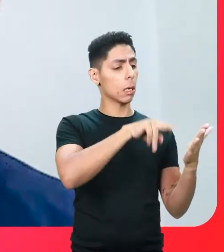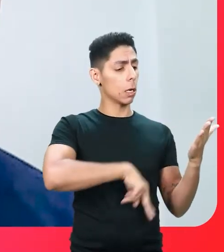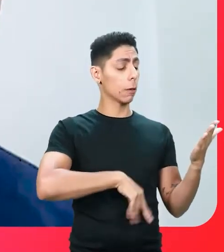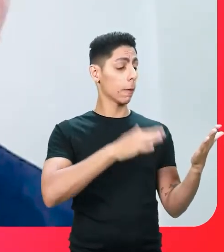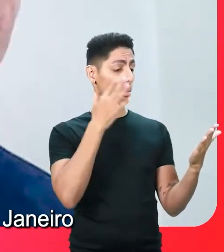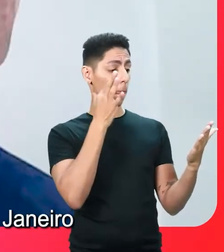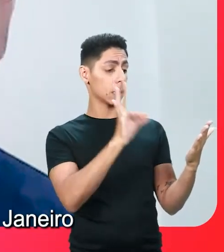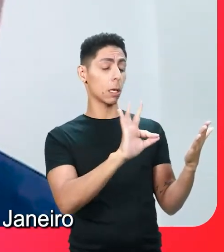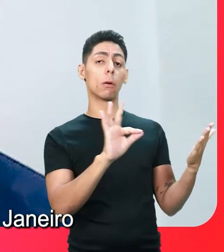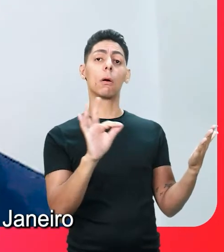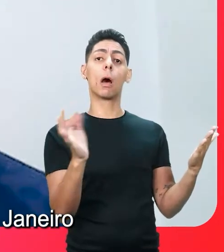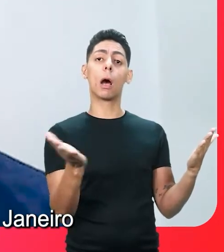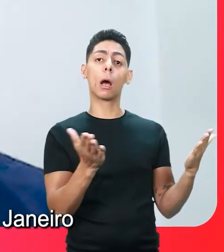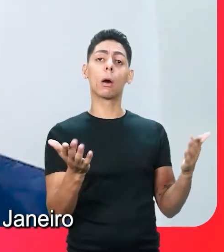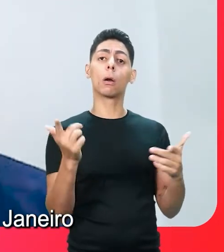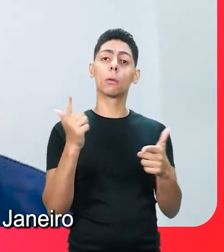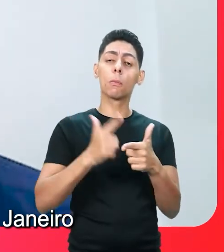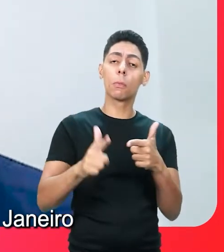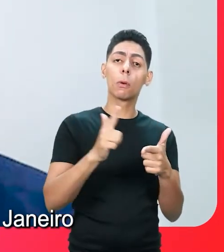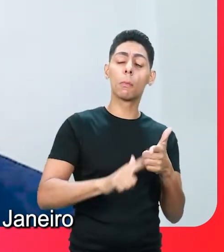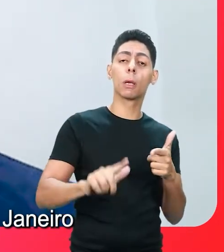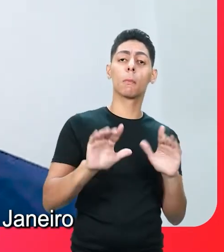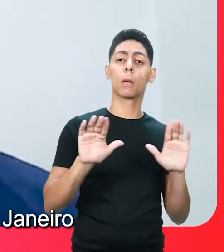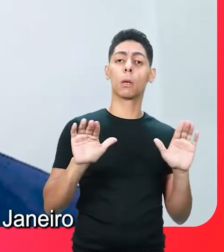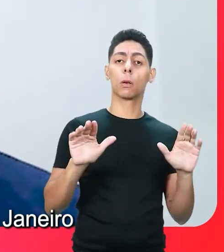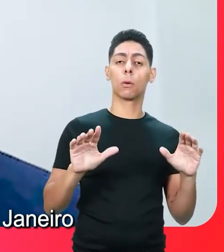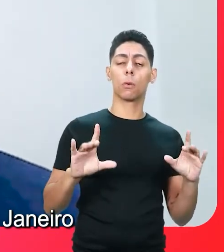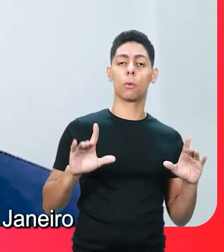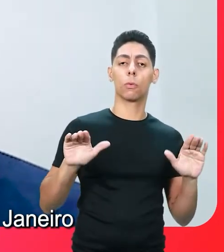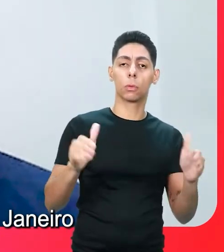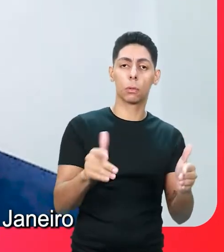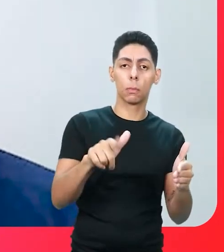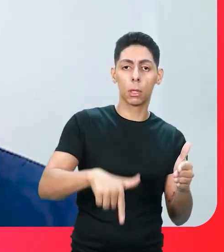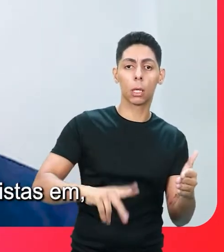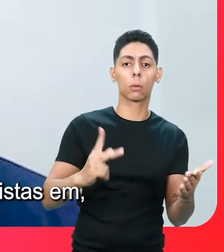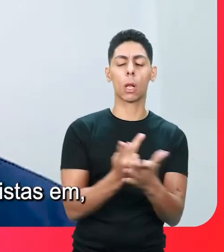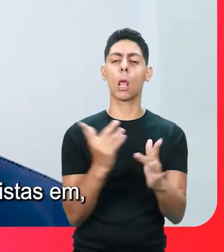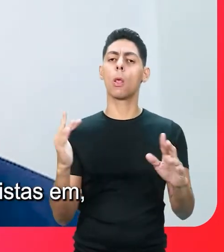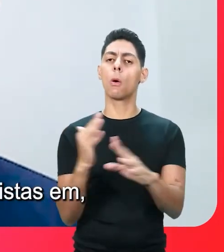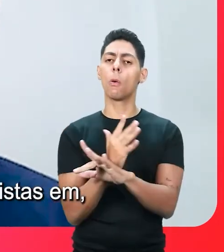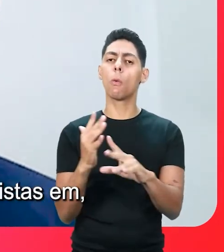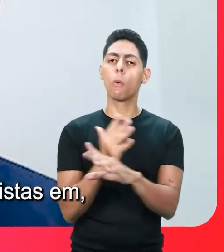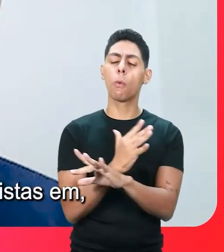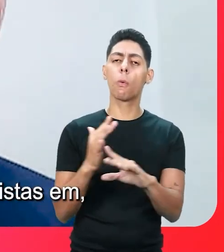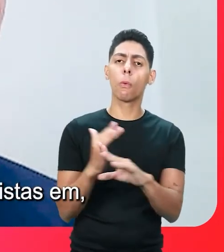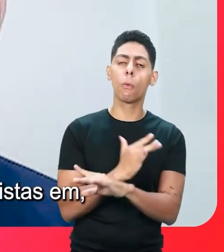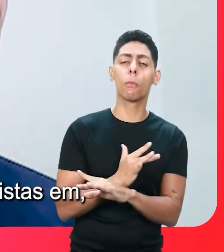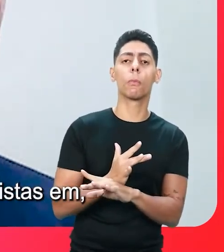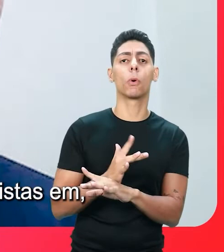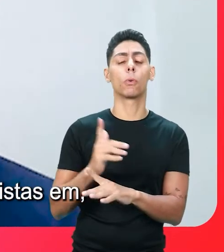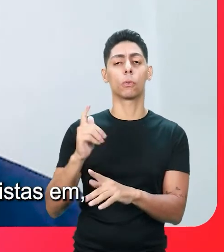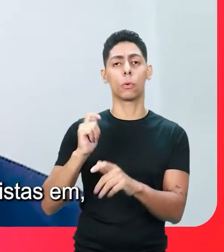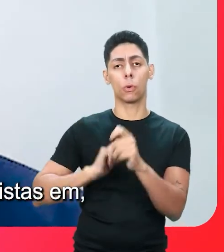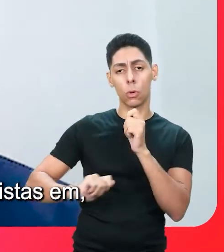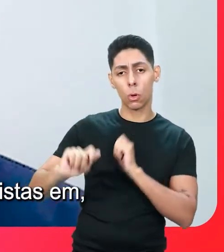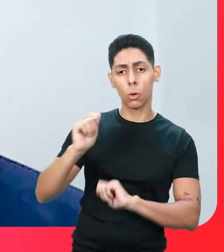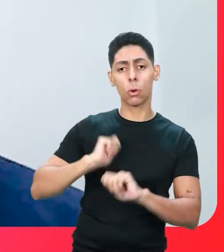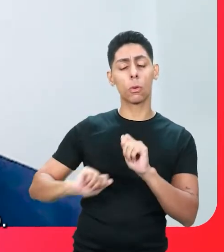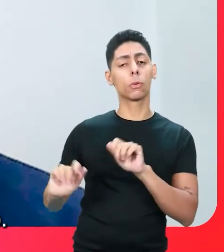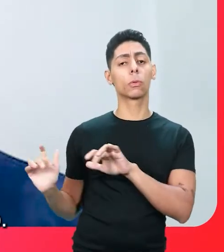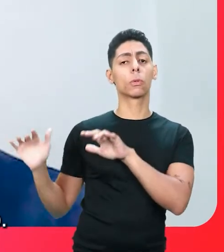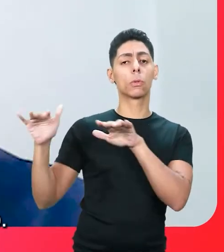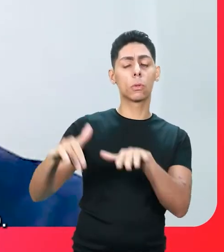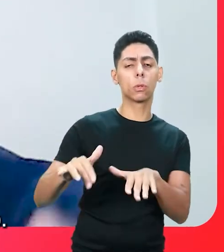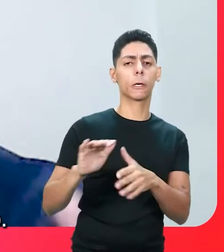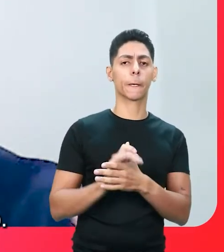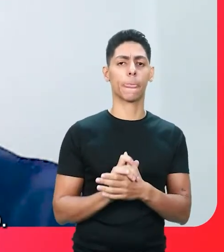realmente temos um problema agora no cemitério São João Batista, no Rio de Janeiro. Temos um tumulto, hein? Temos um tumulto dos artistas em pleno cemitério. Aí